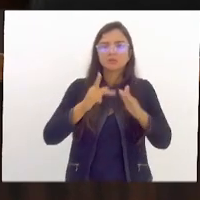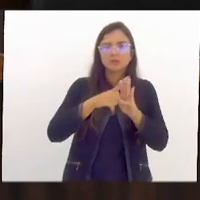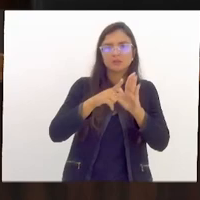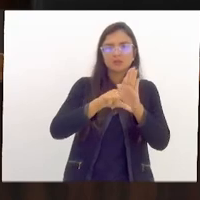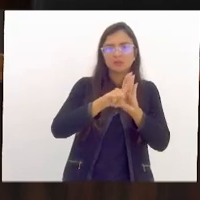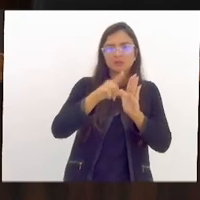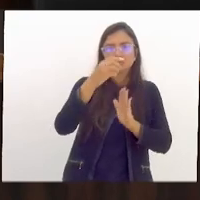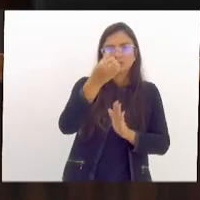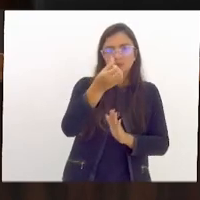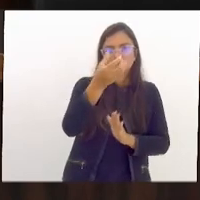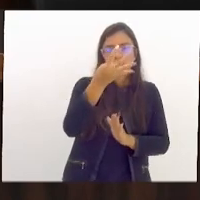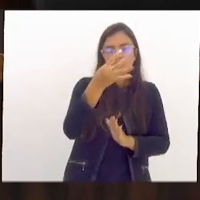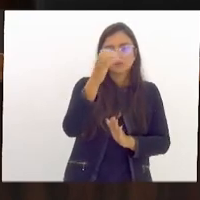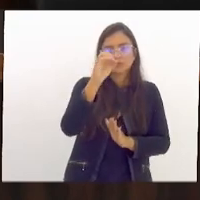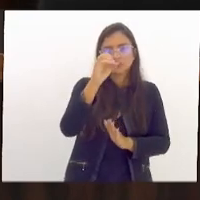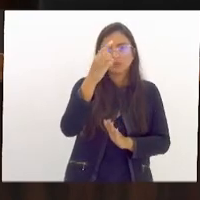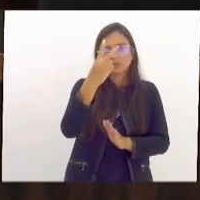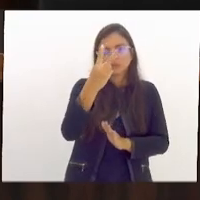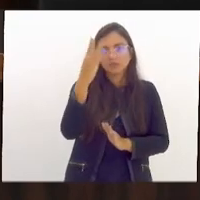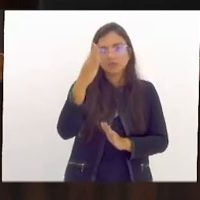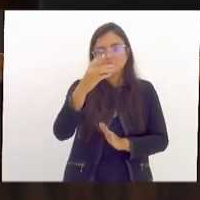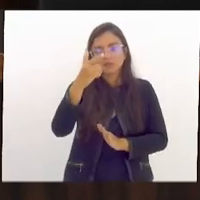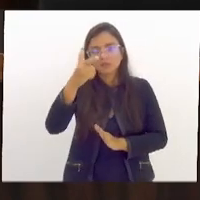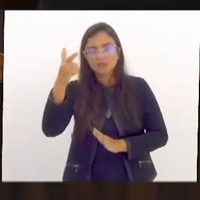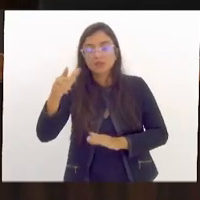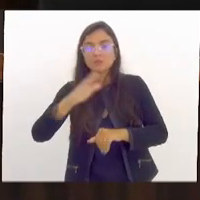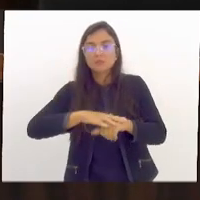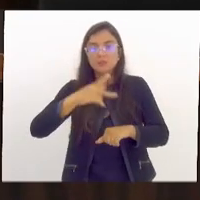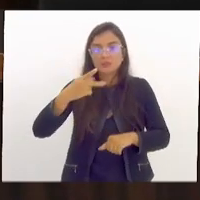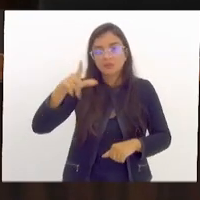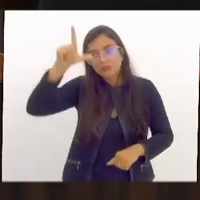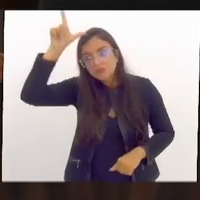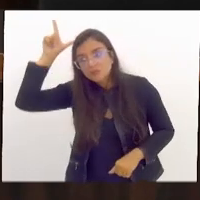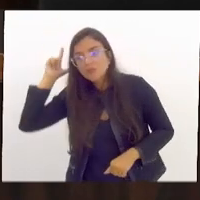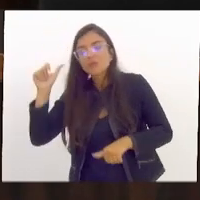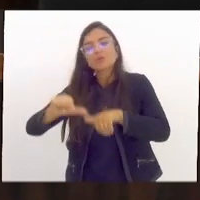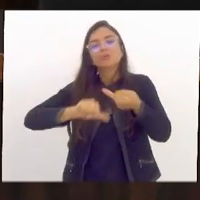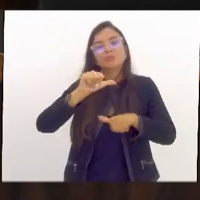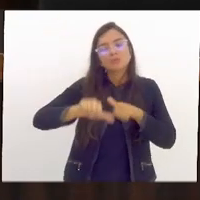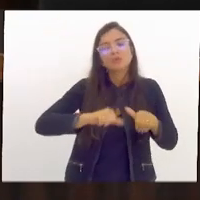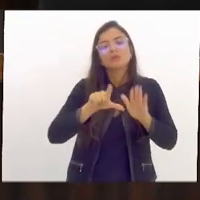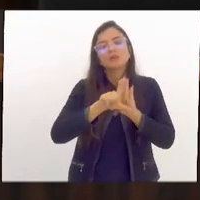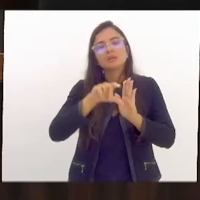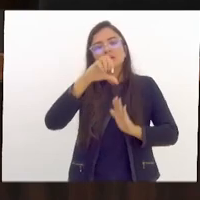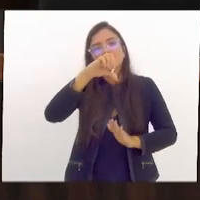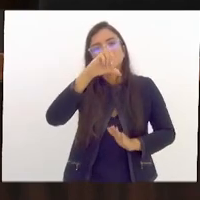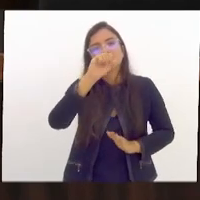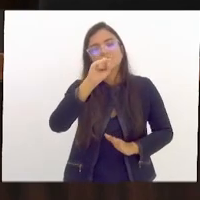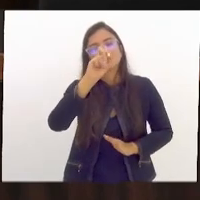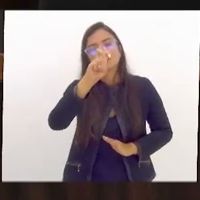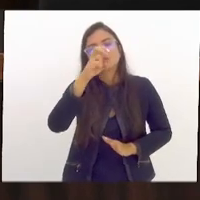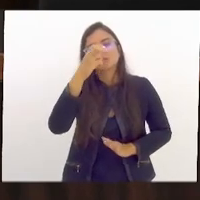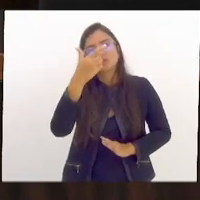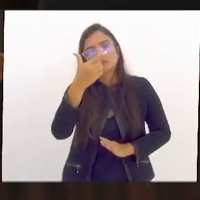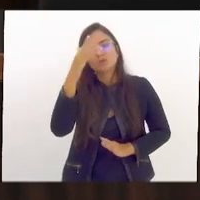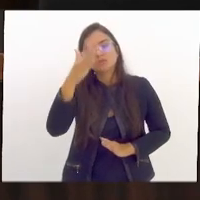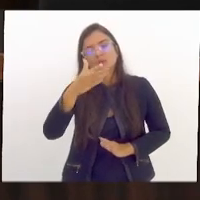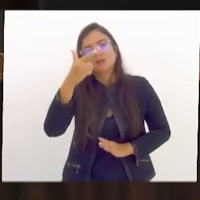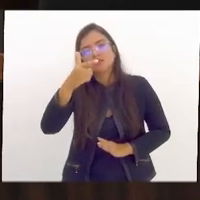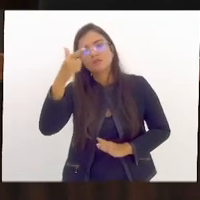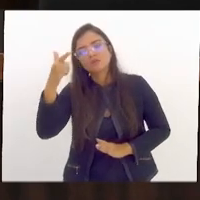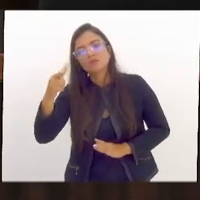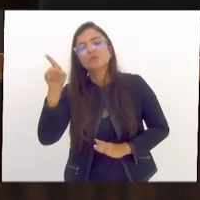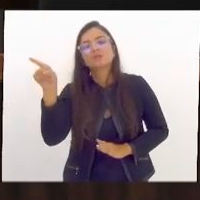número 6402 de 22, de autoria do deputado Luiz Paulo, que altera a lei 9852 de 14 de setembro de 22, que prorroga a